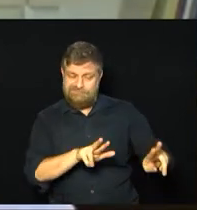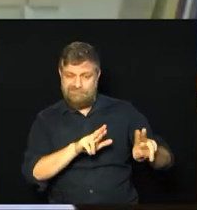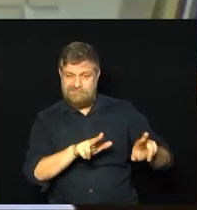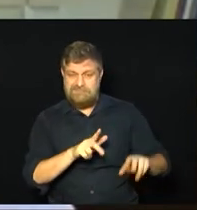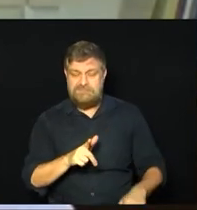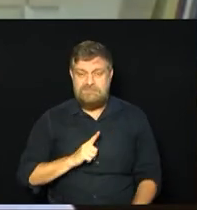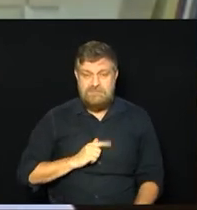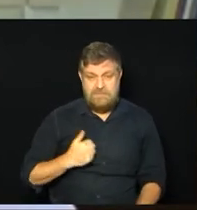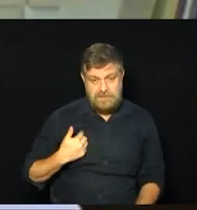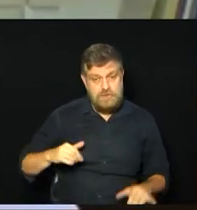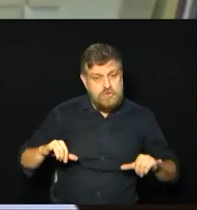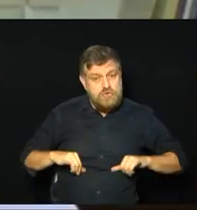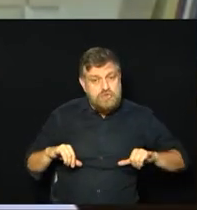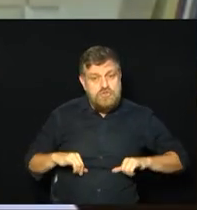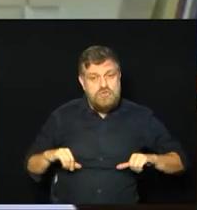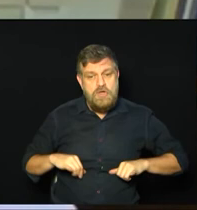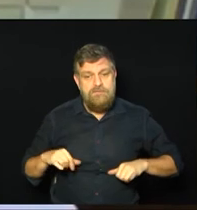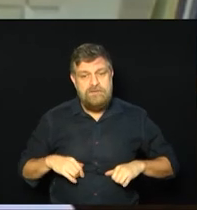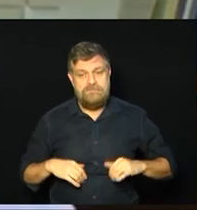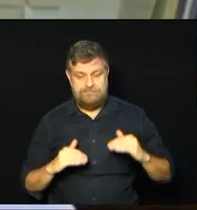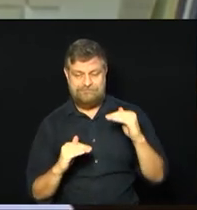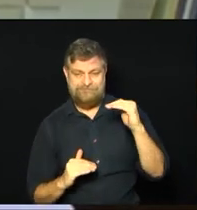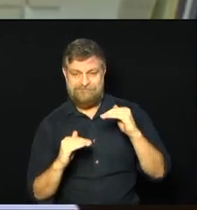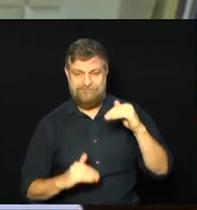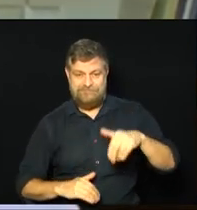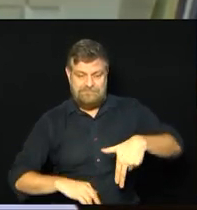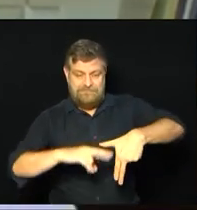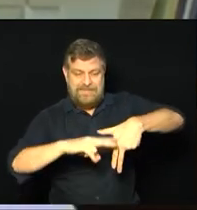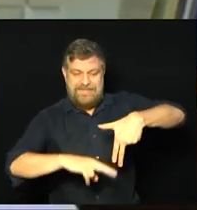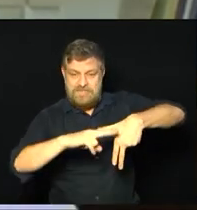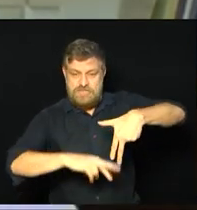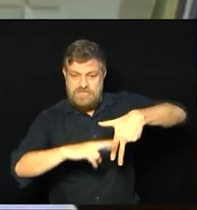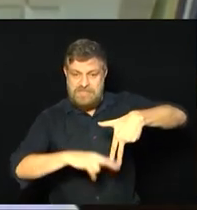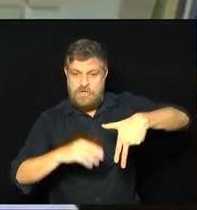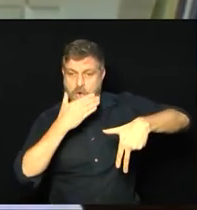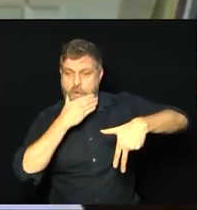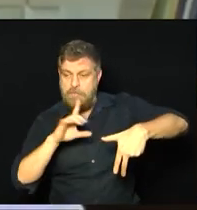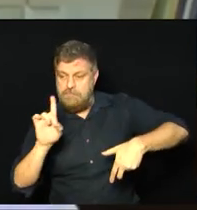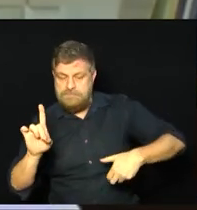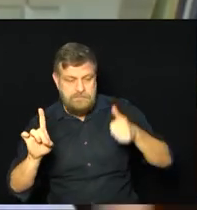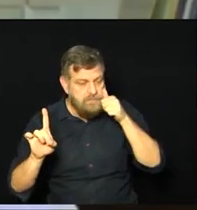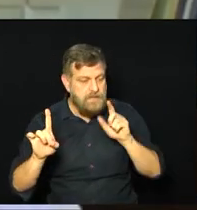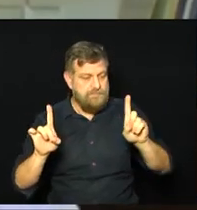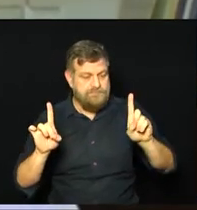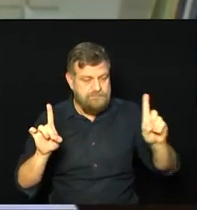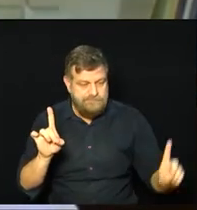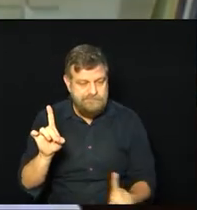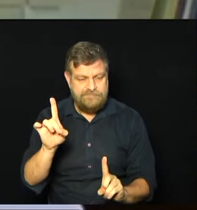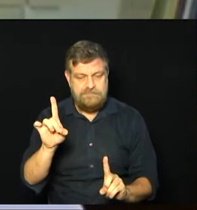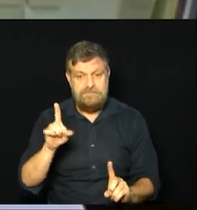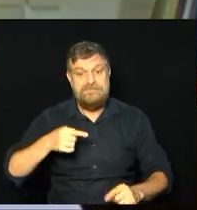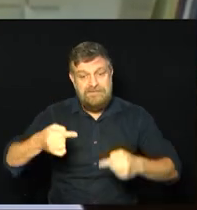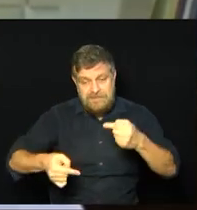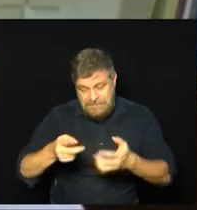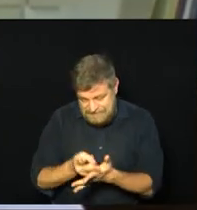ainda a gente sofre da falta de equidade de gênero, é um debate que está aí o tempo todo.